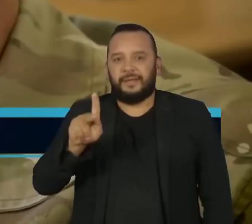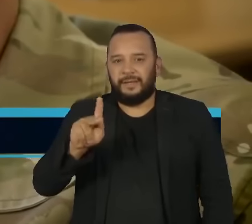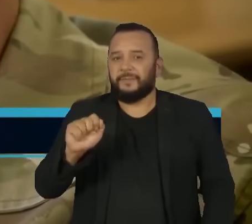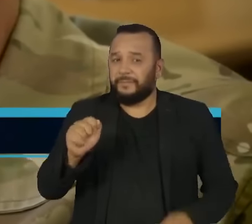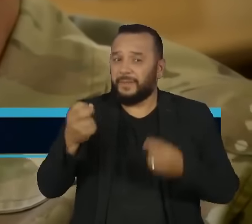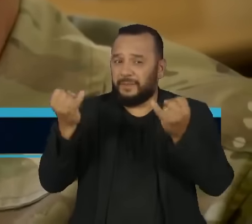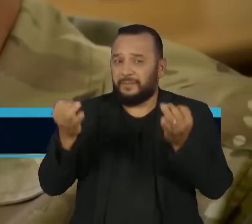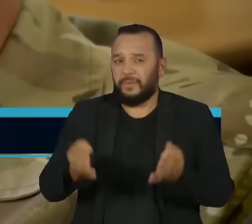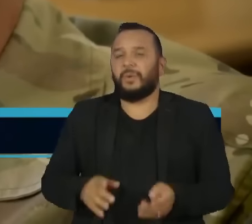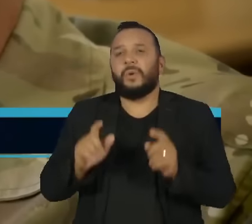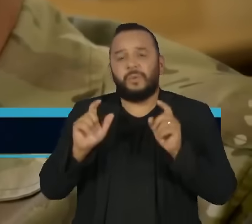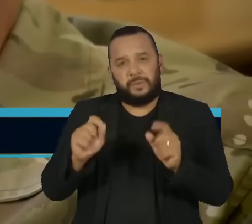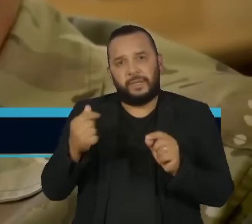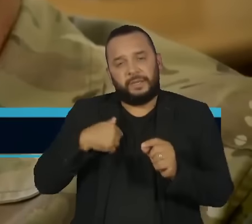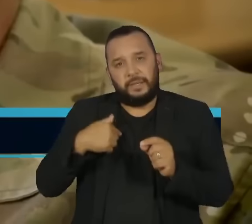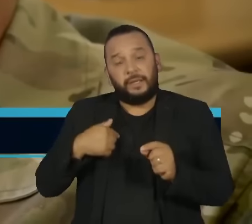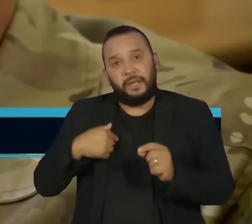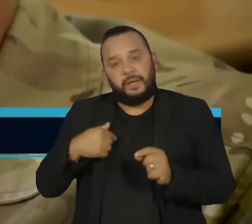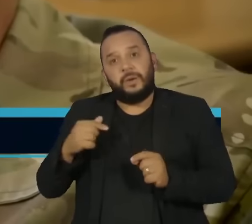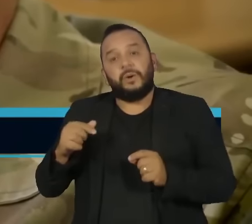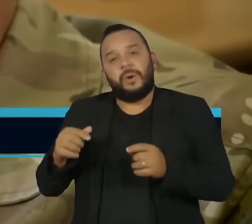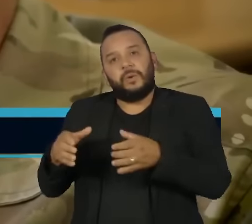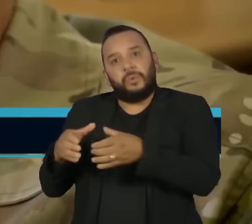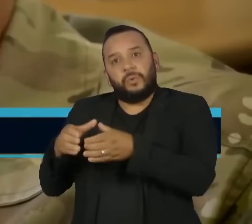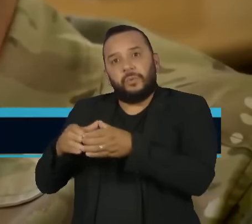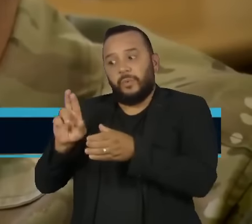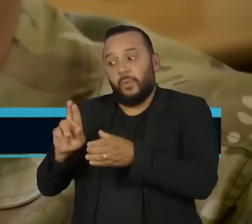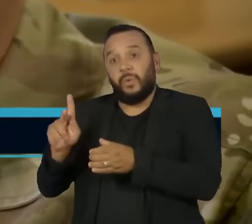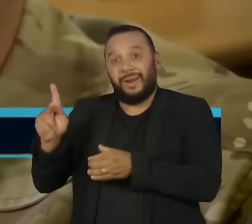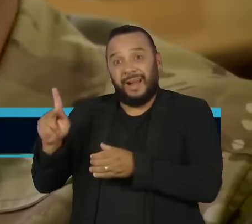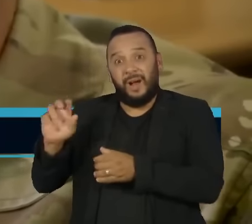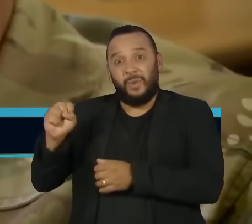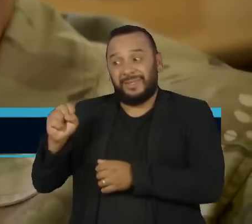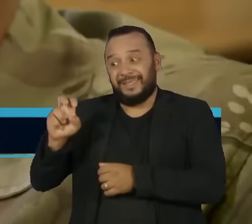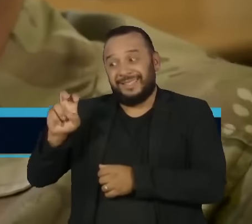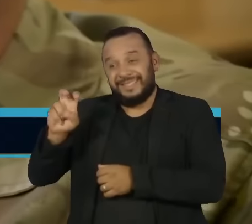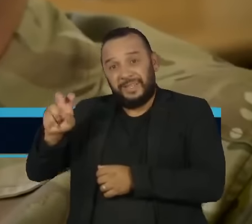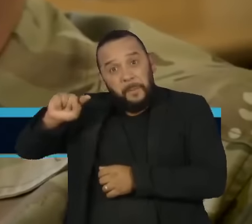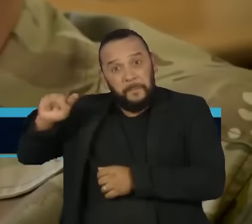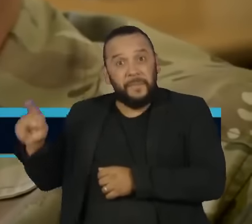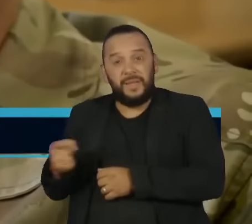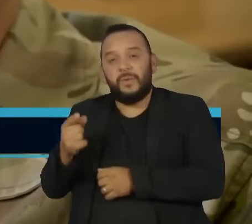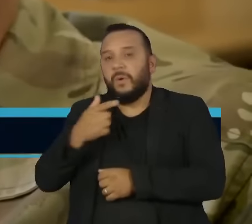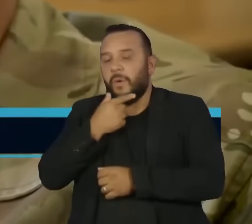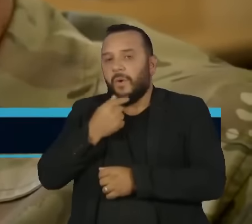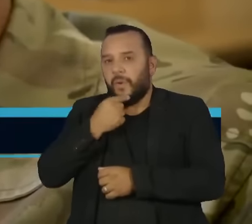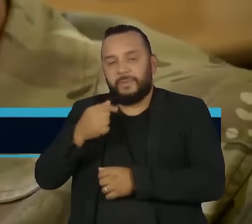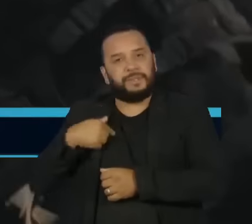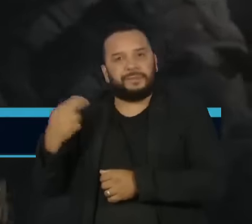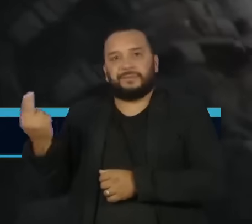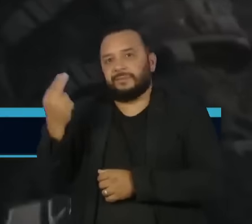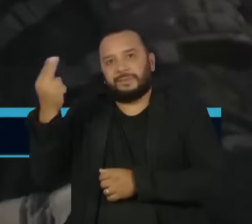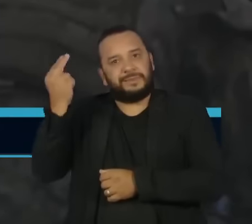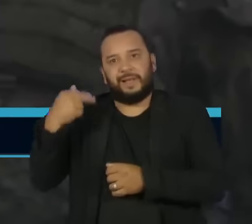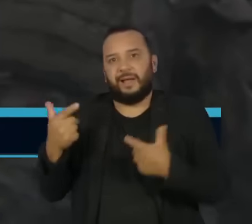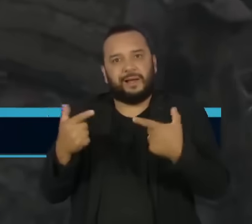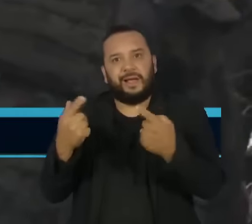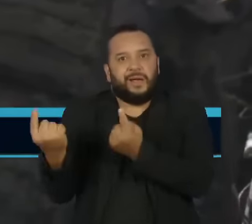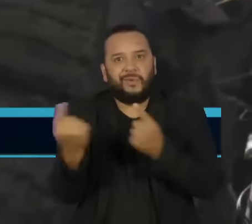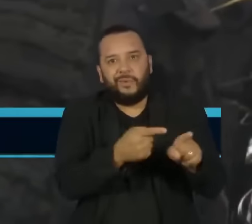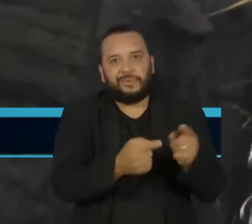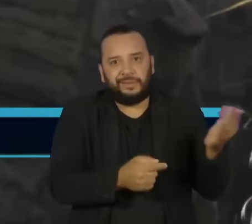com 85 mil homens, não são suficientes para enfrentar um conflito dessa magnitude e